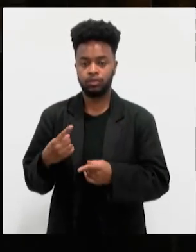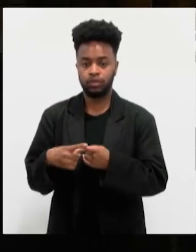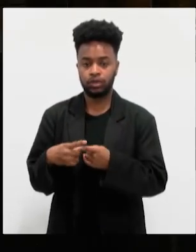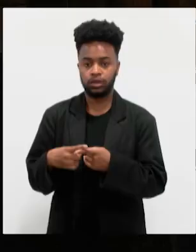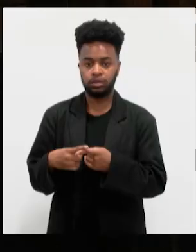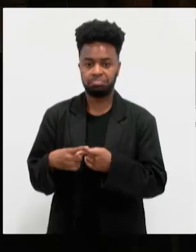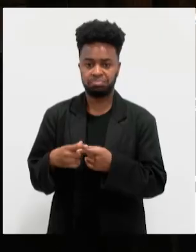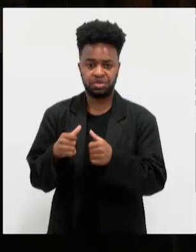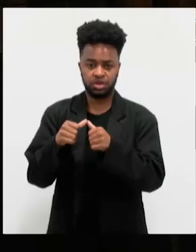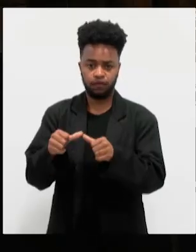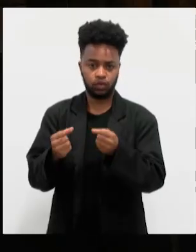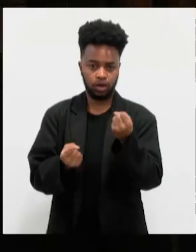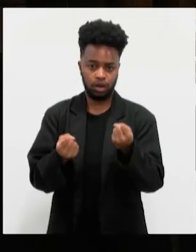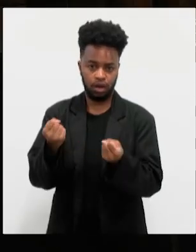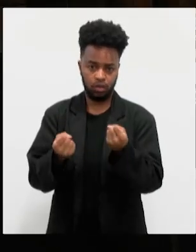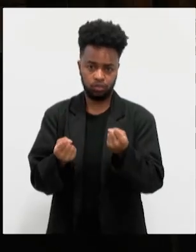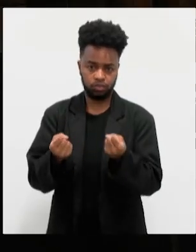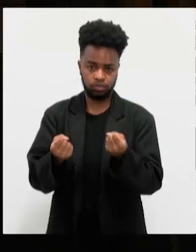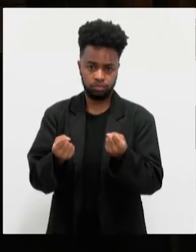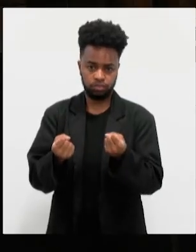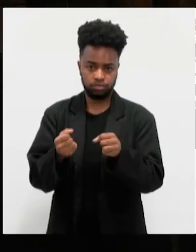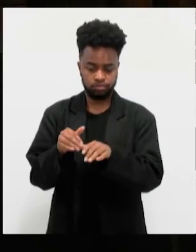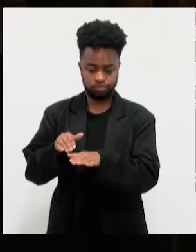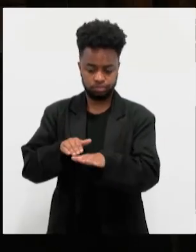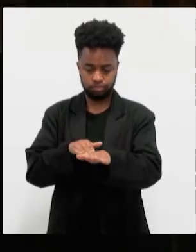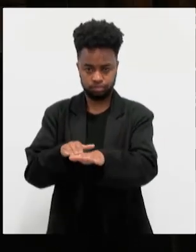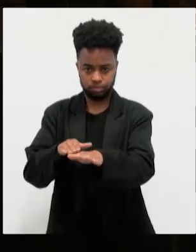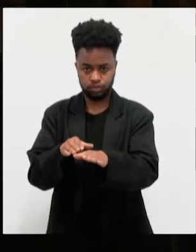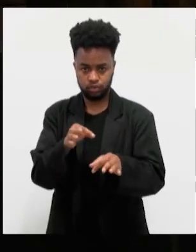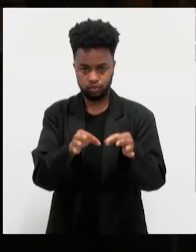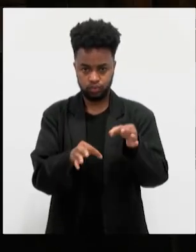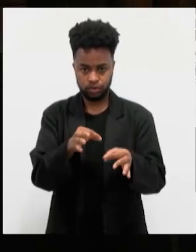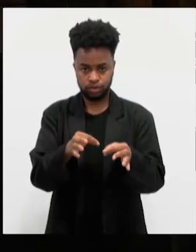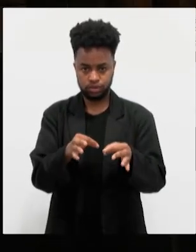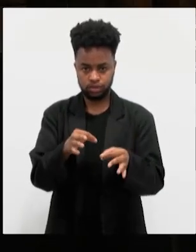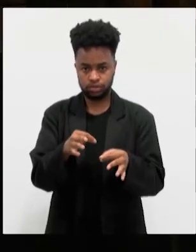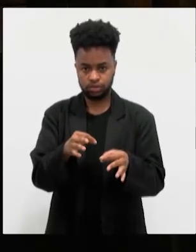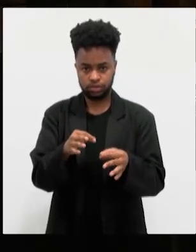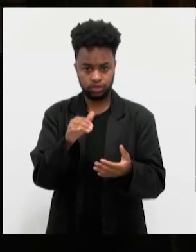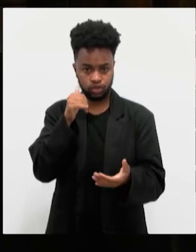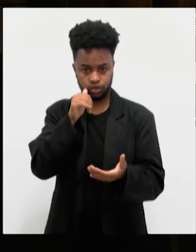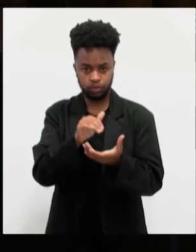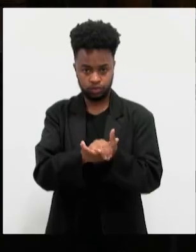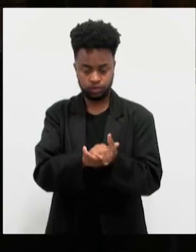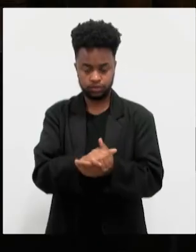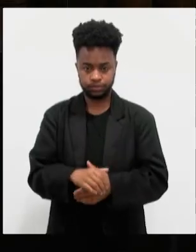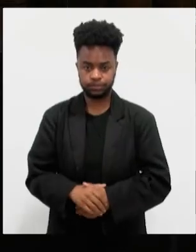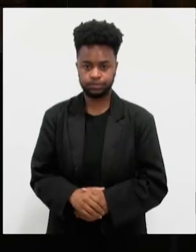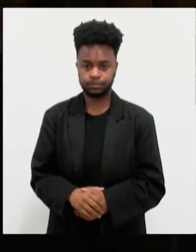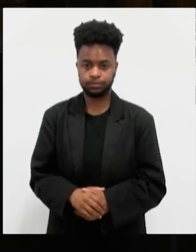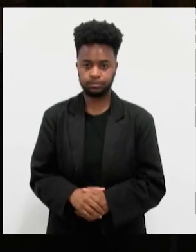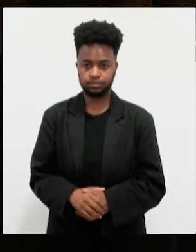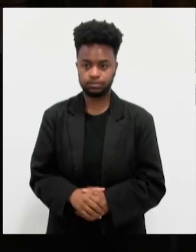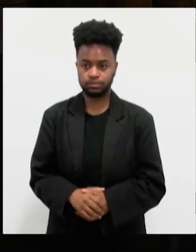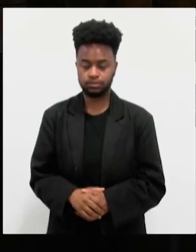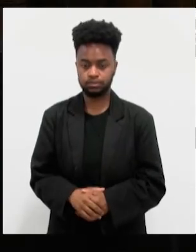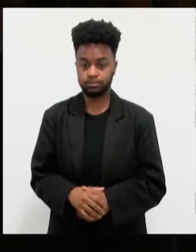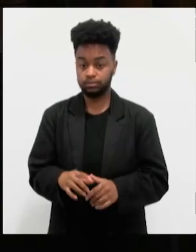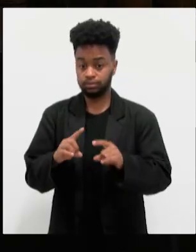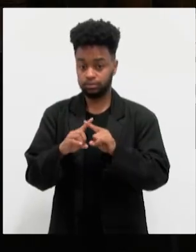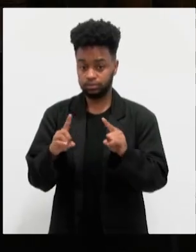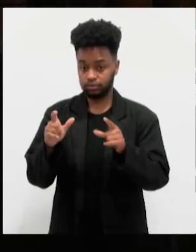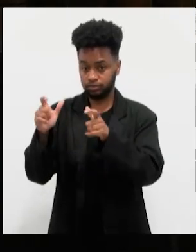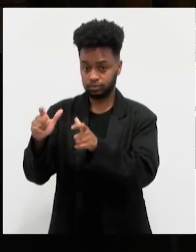atrás ou na frente da juíza, que era sua esposa. Mas o episódio da ladeira do